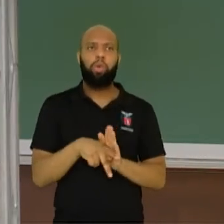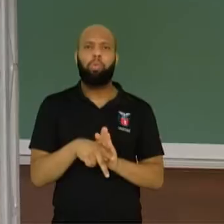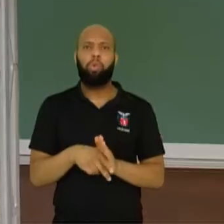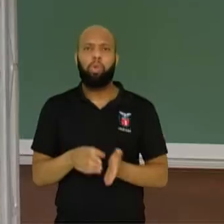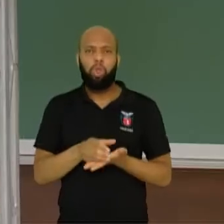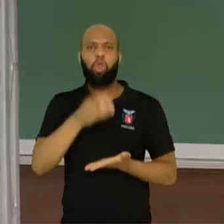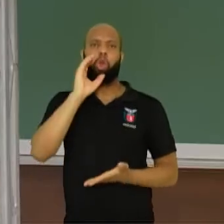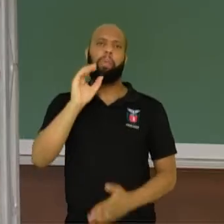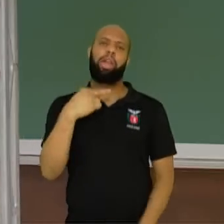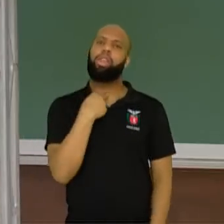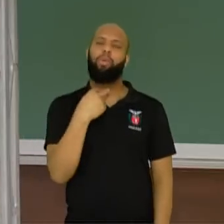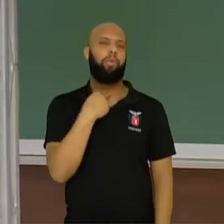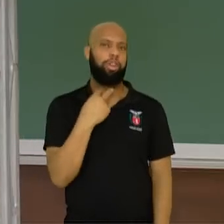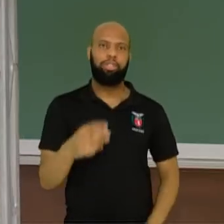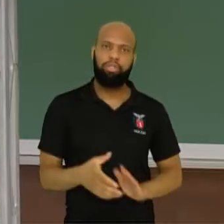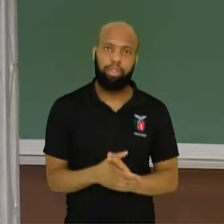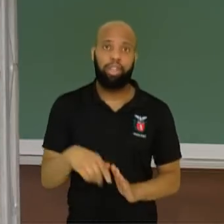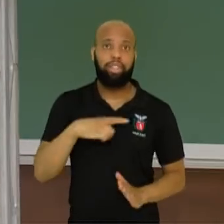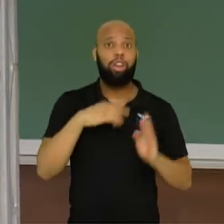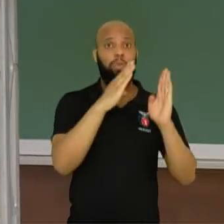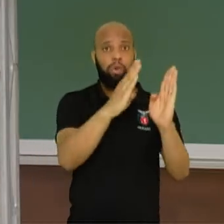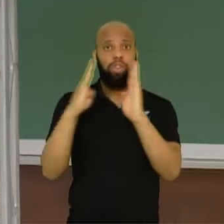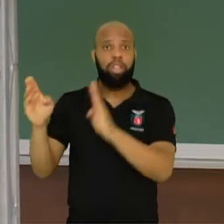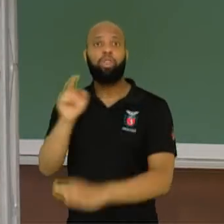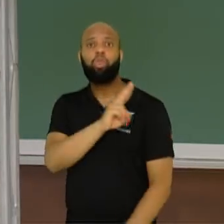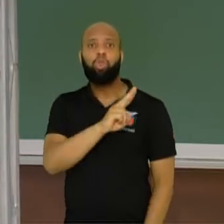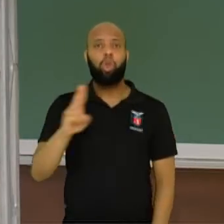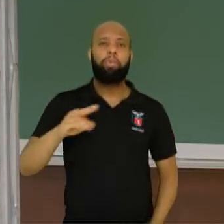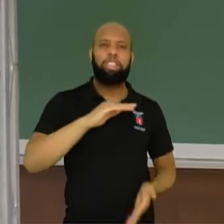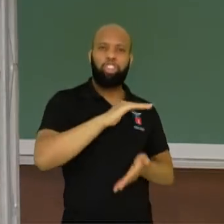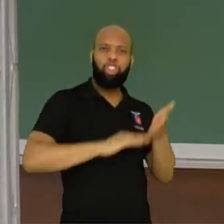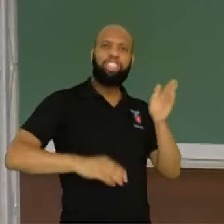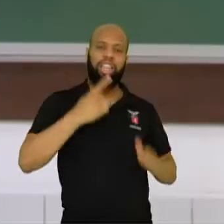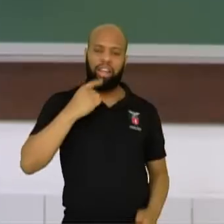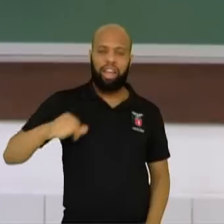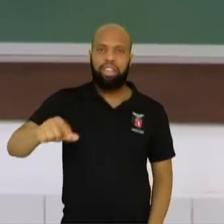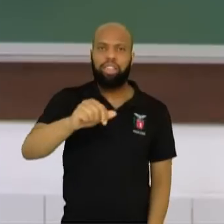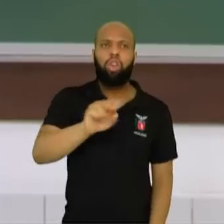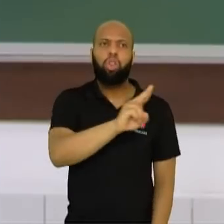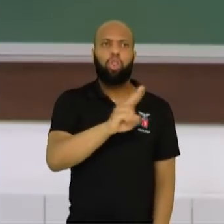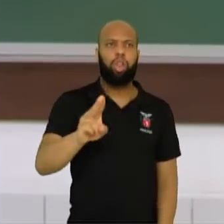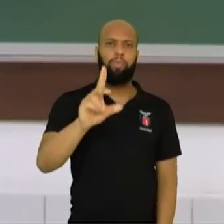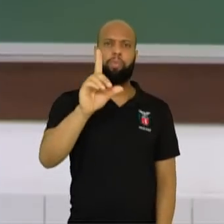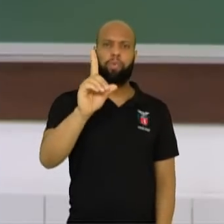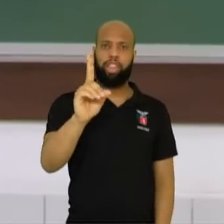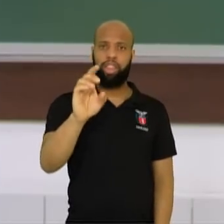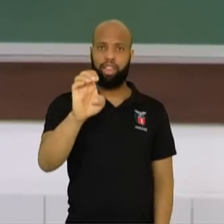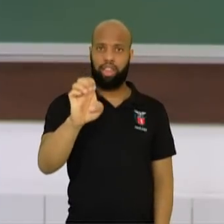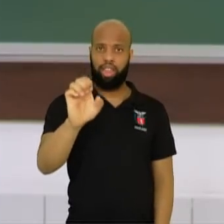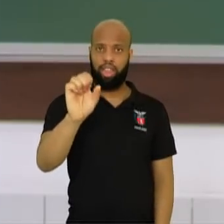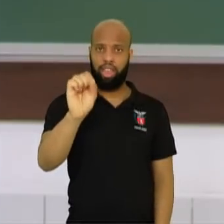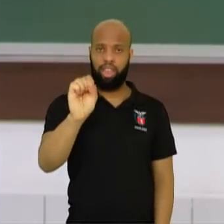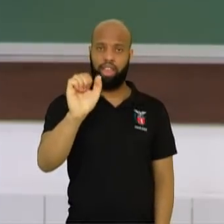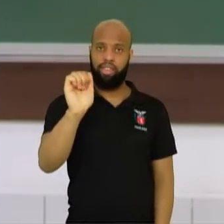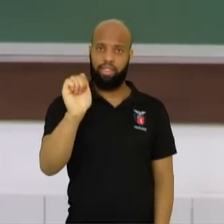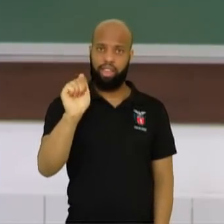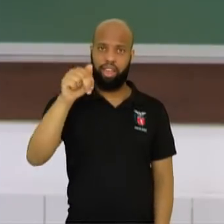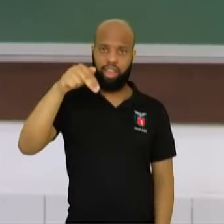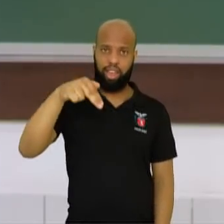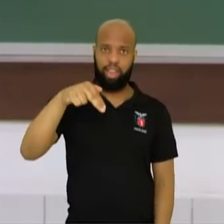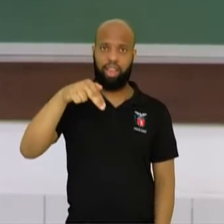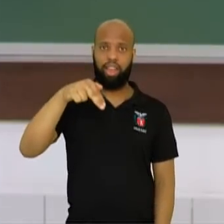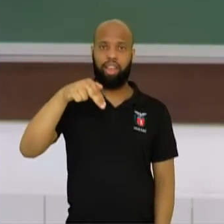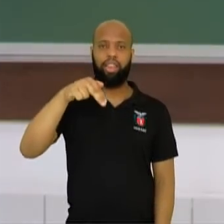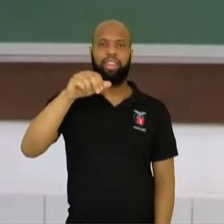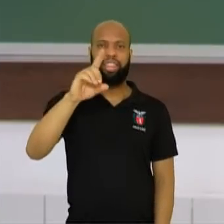momento, utilizarmos este recurso para usar a água. Deixa a água no oceano, deixa a água no mar. A gente pode